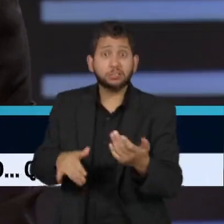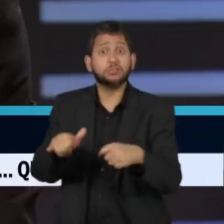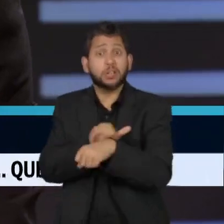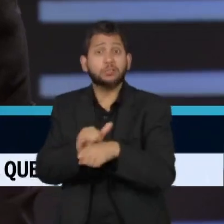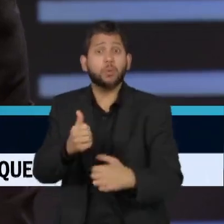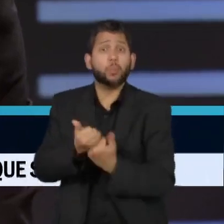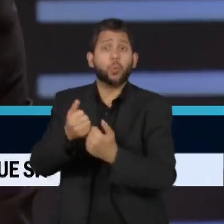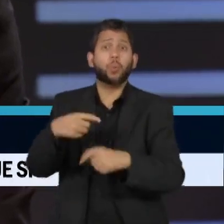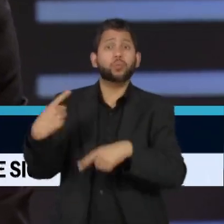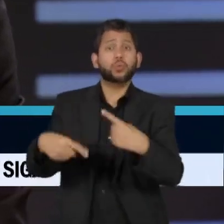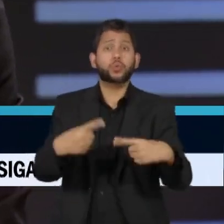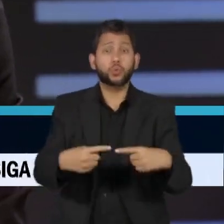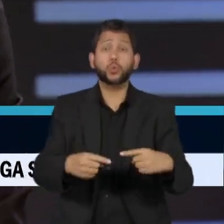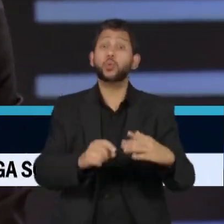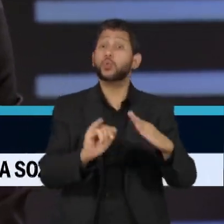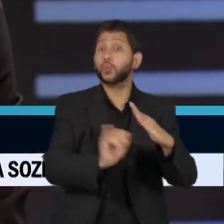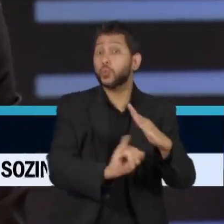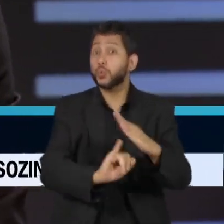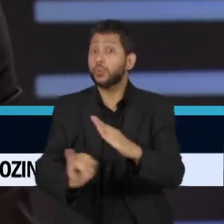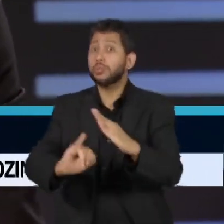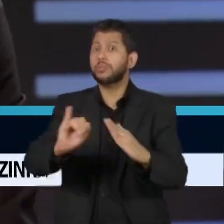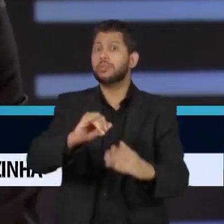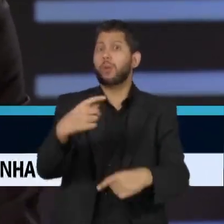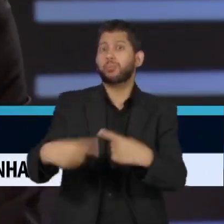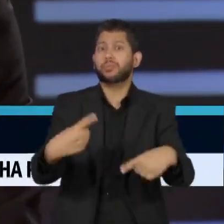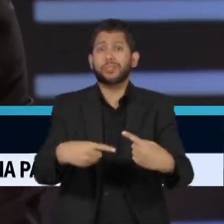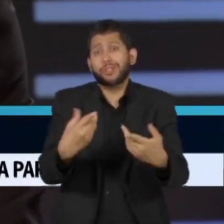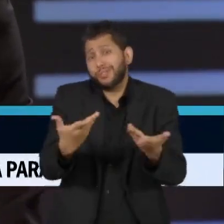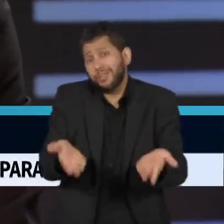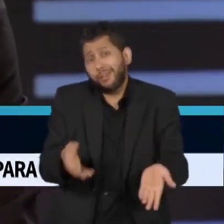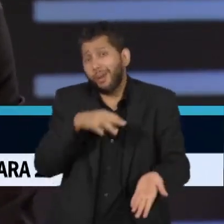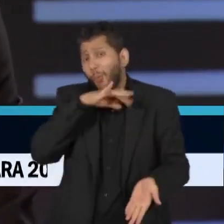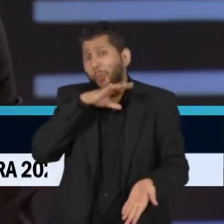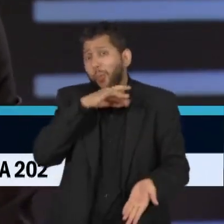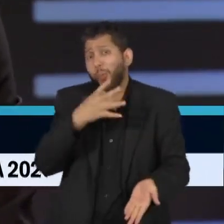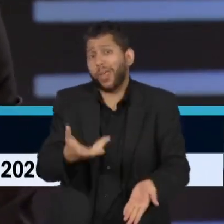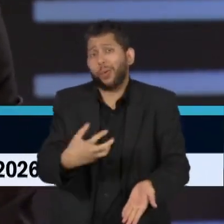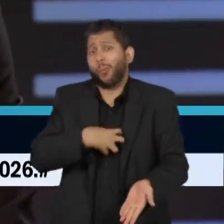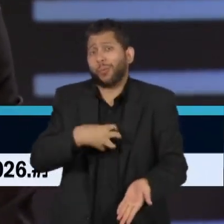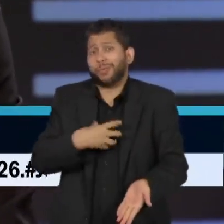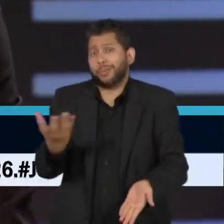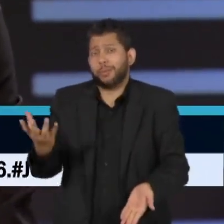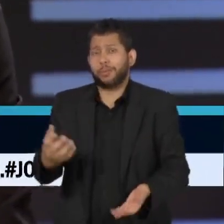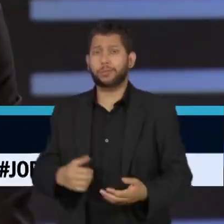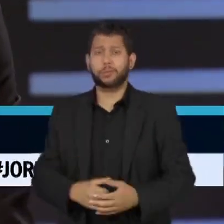mas para instituições políticas brasileiras é muito ruim esse tipo de comportamento